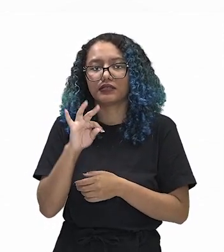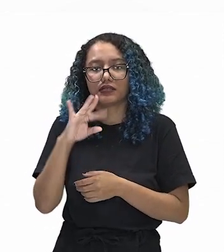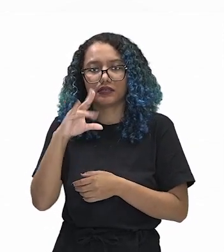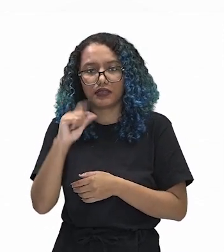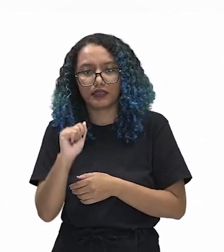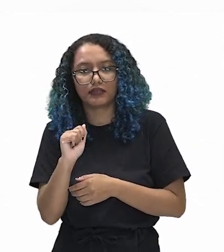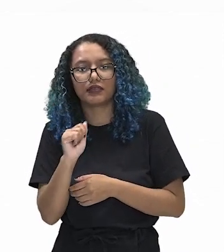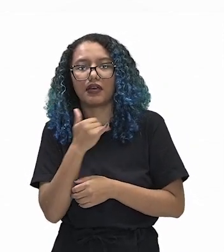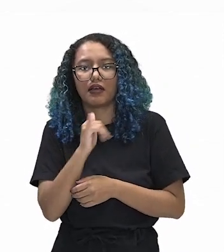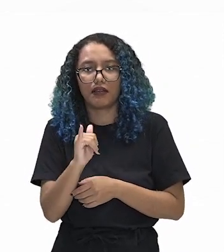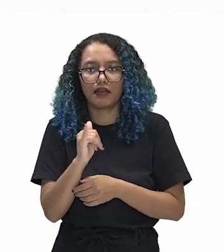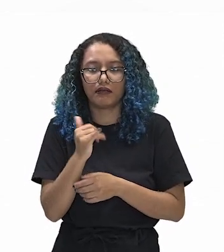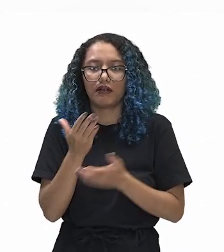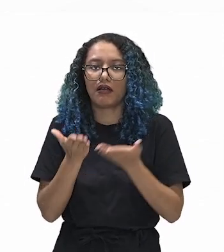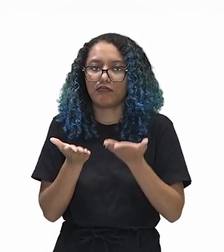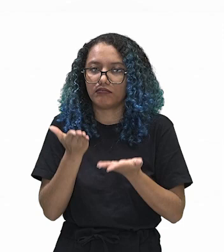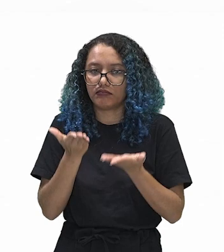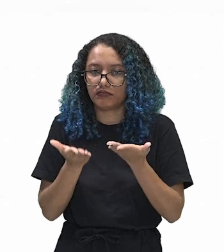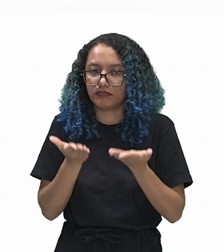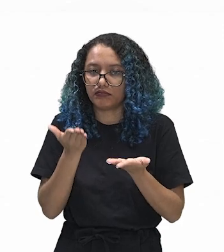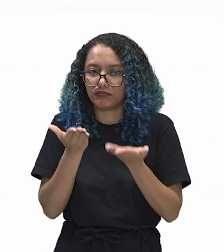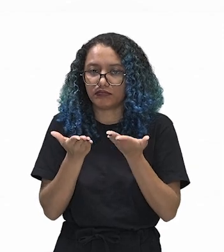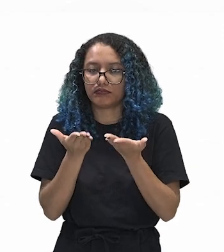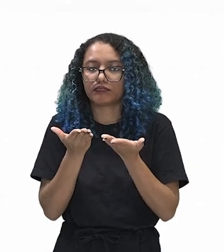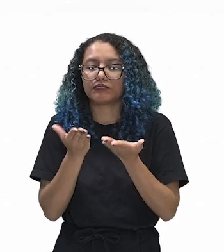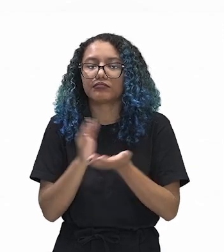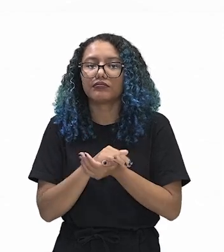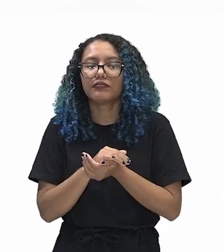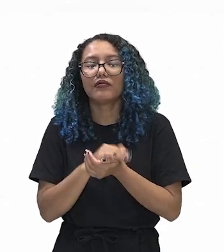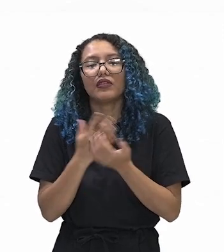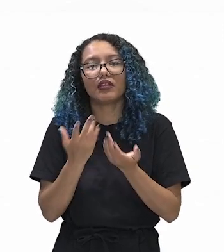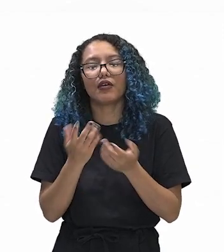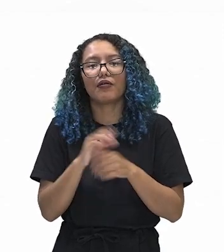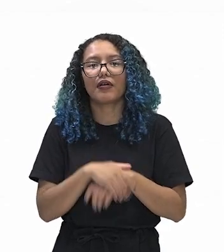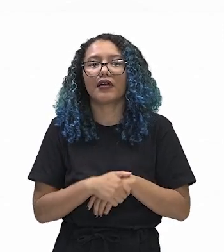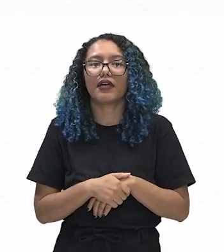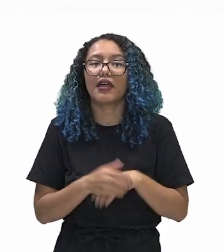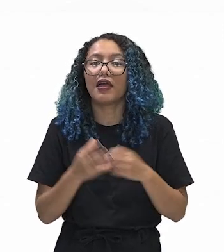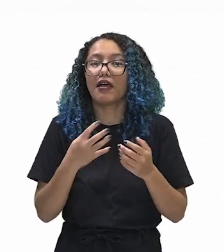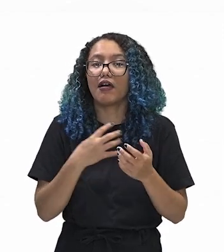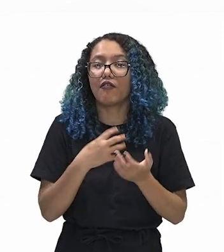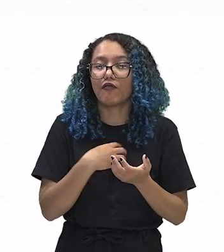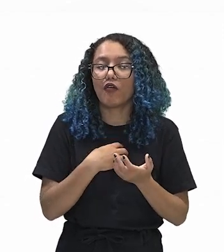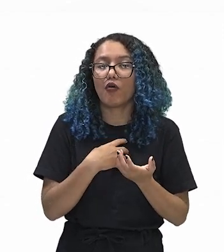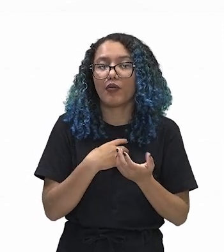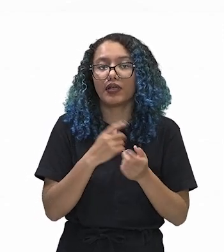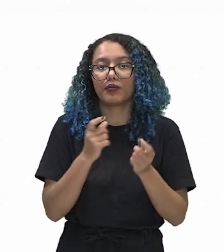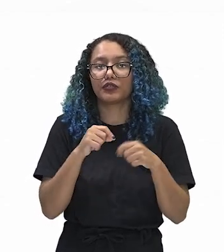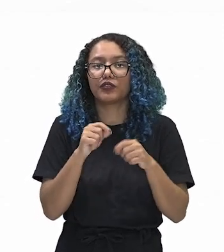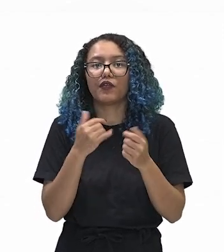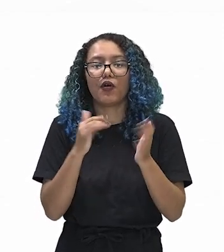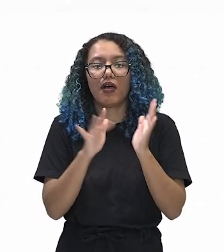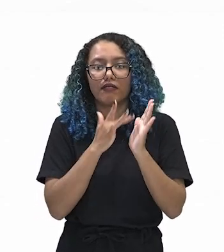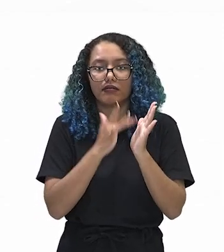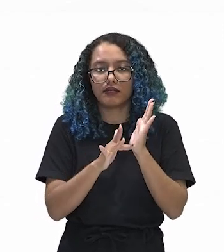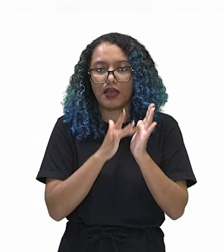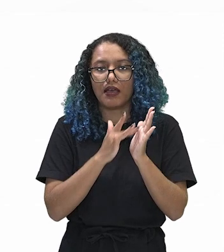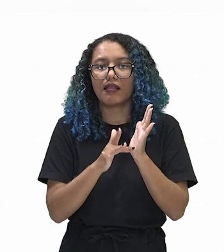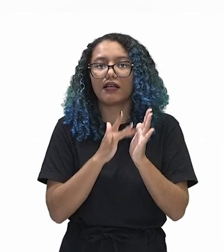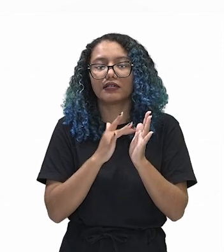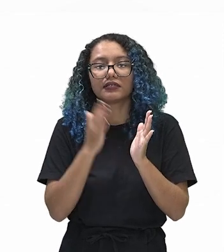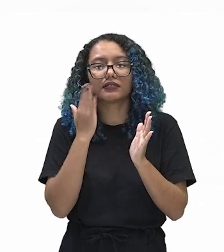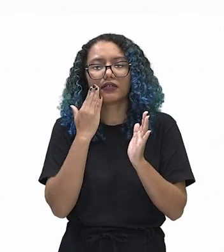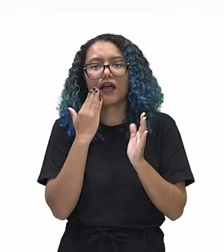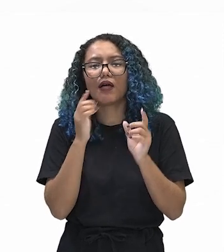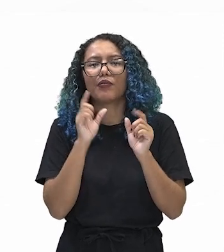assim que a tela do celular, que a tela do tablet, que a tela do seu notebook sabe aonde você está tocando, com